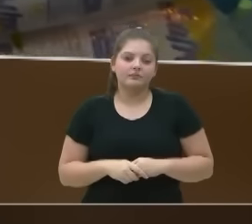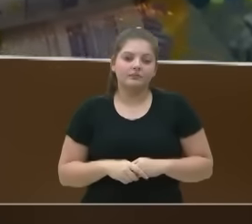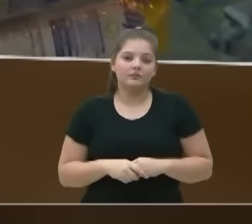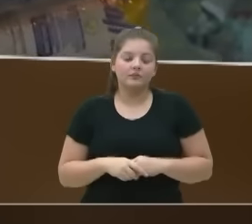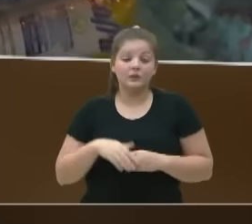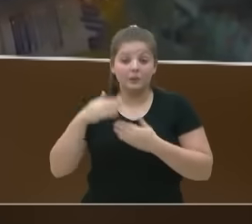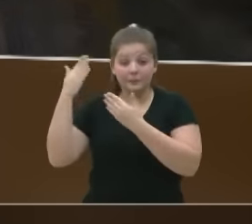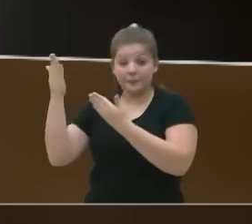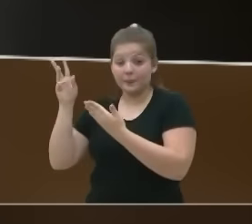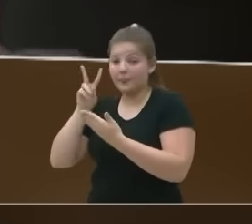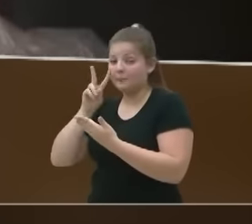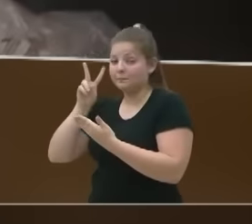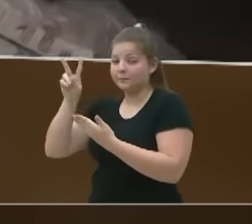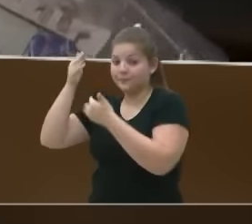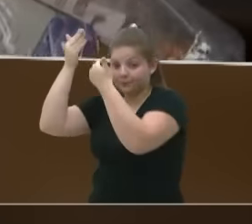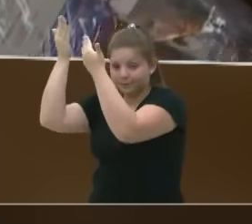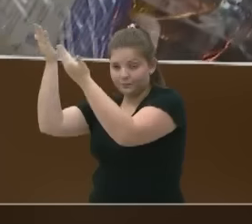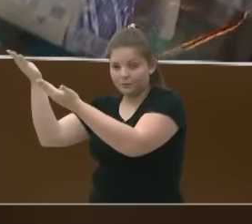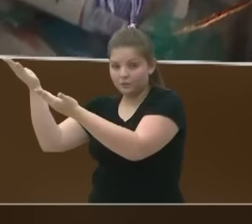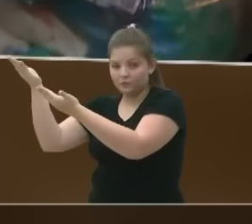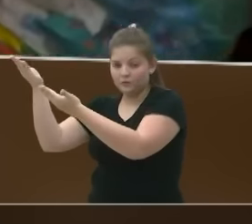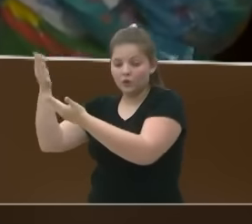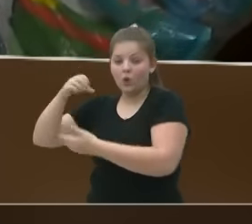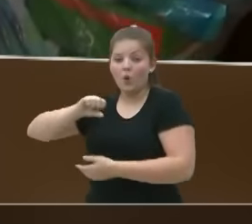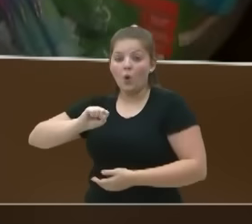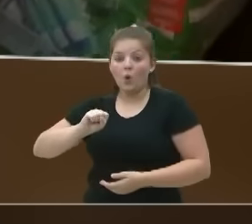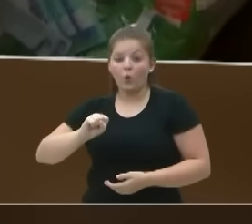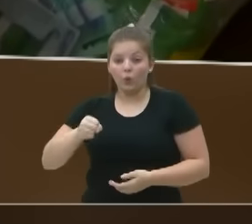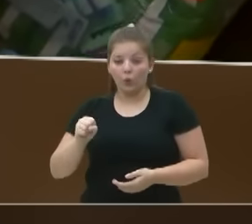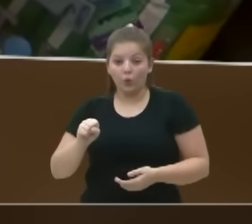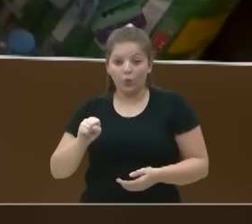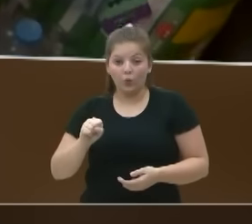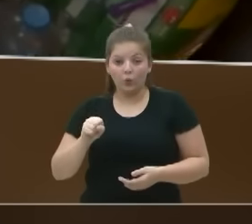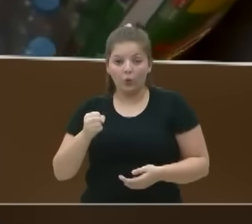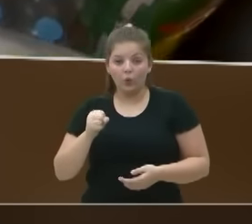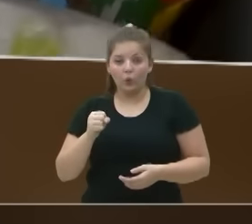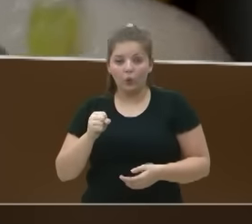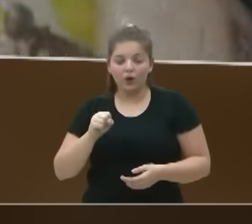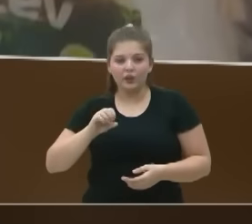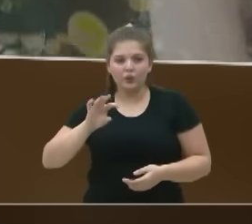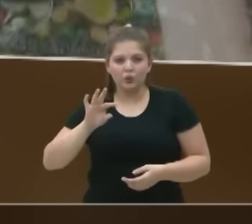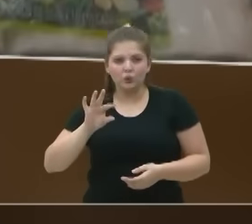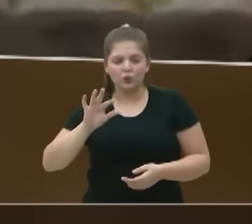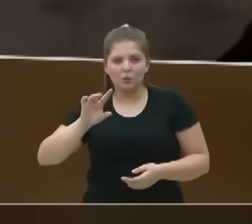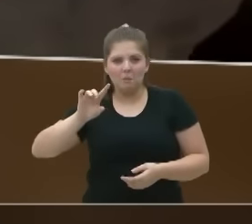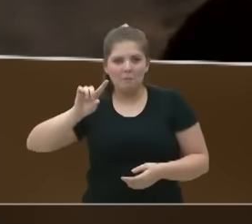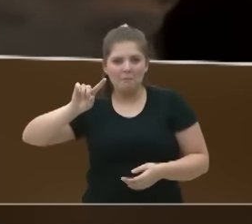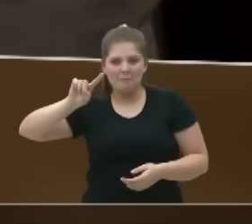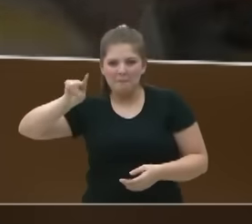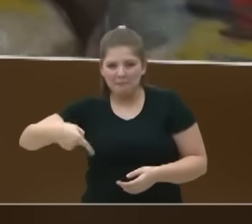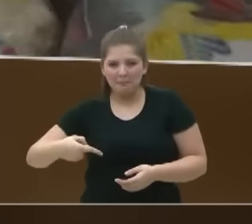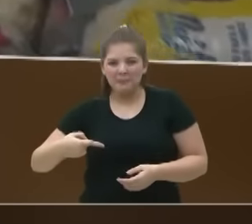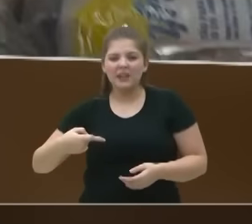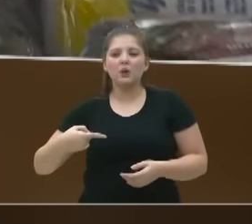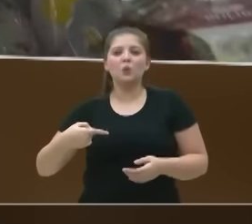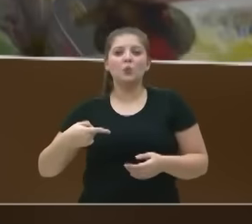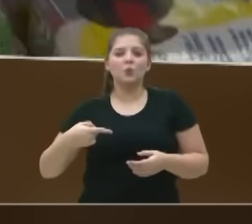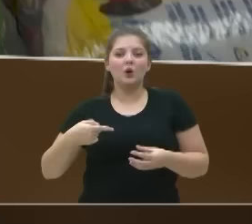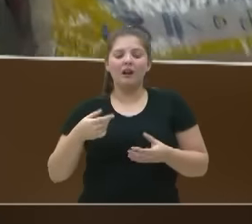As imagens são de 8 toneladas de alimento. E conta para os outros. A obra